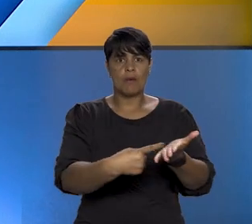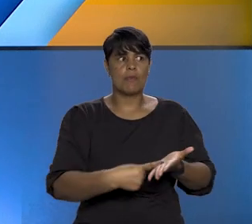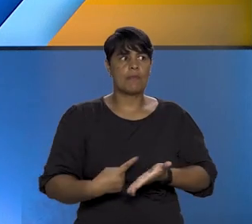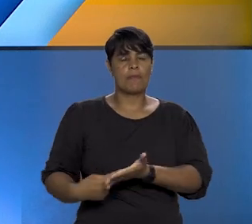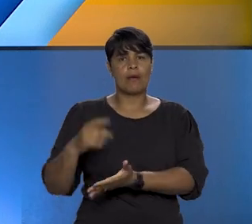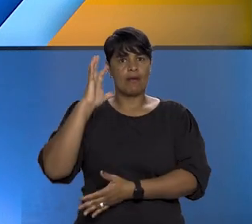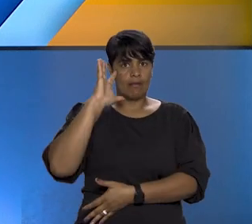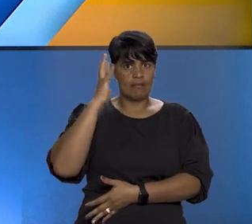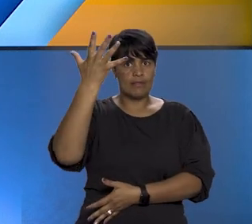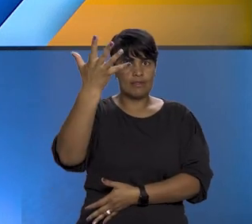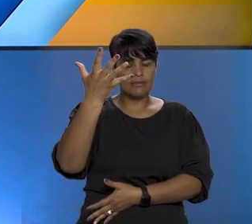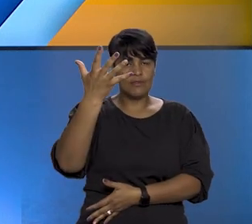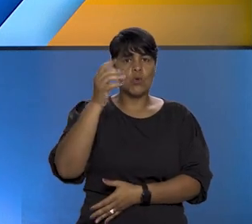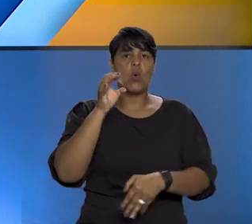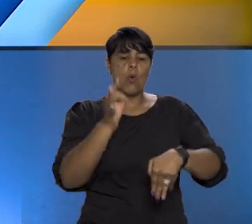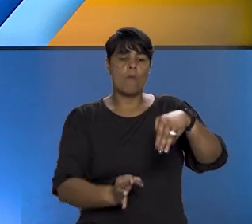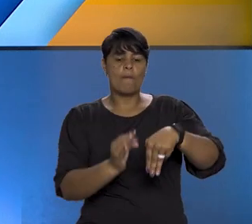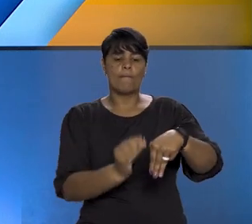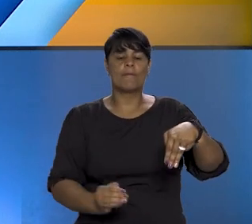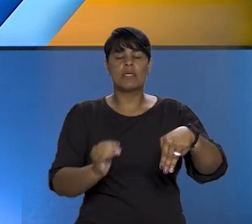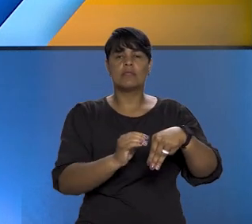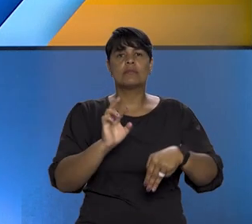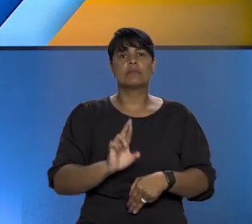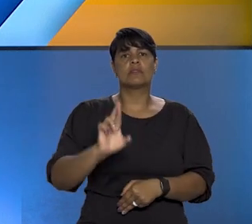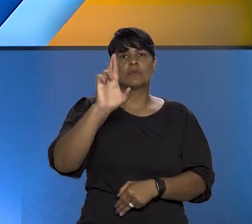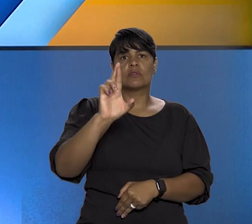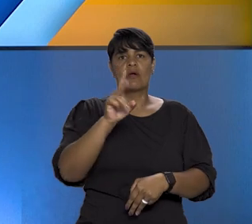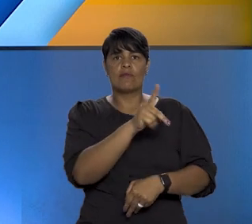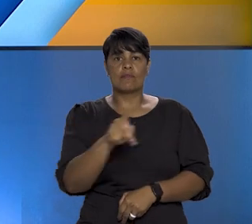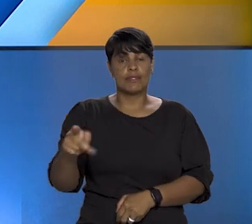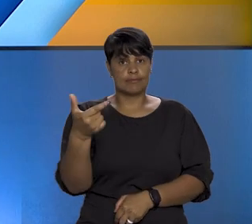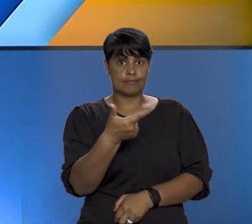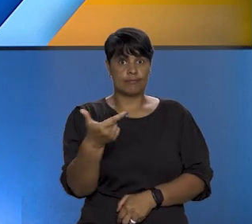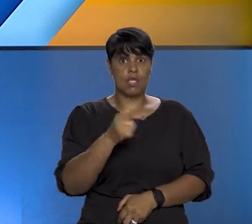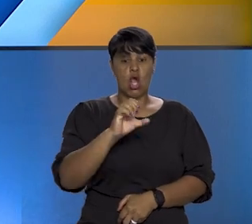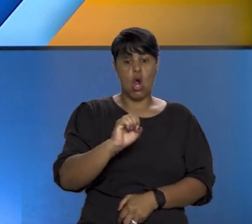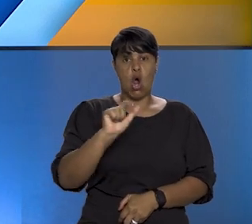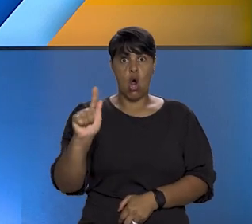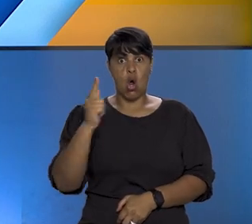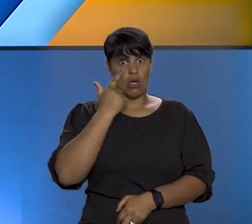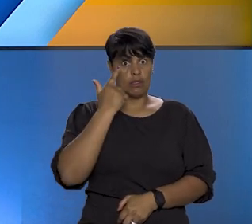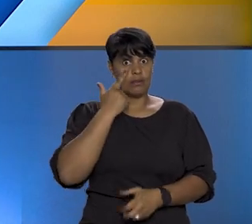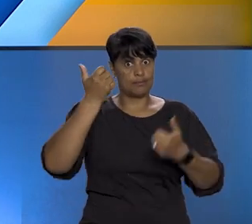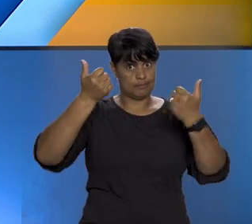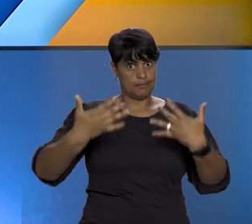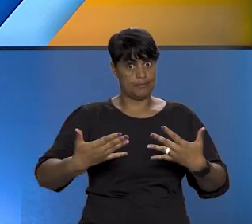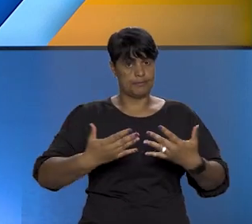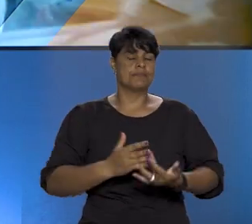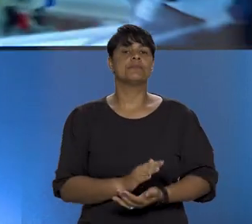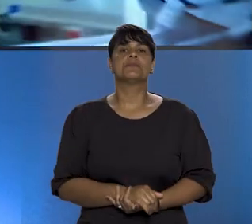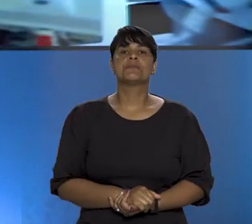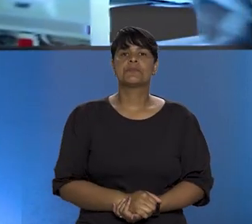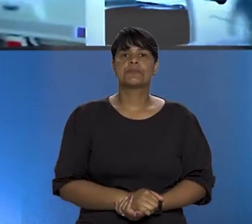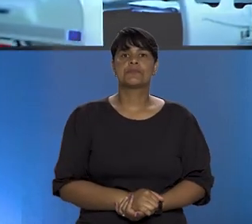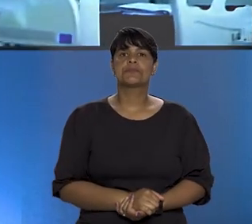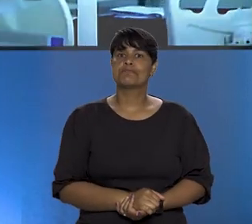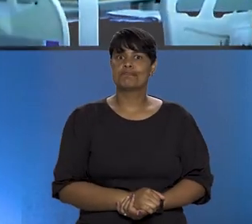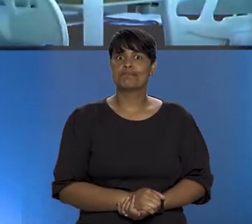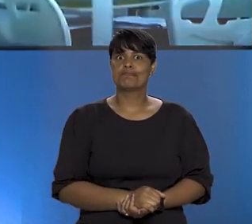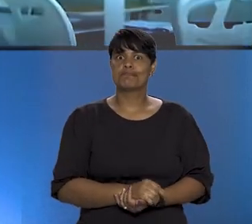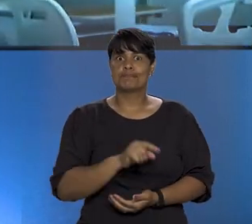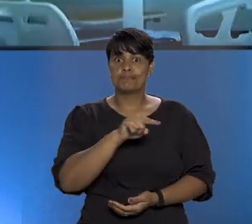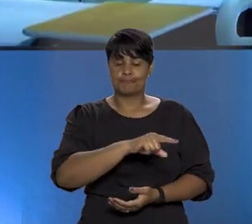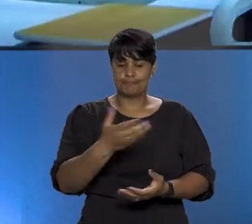vice-presidente da corte Ministro og Fernandes mais informações com a repórter Jéssica Castro o inquérito